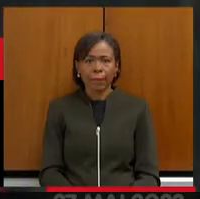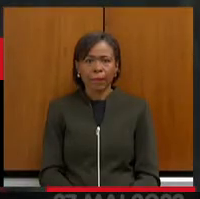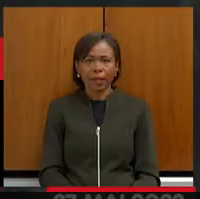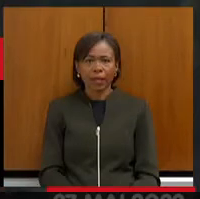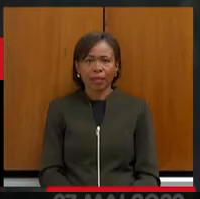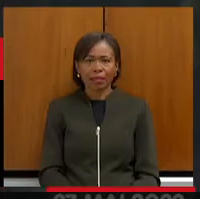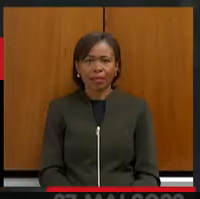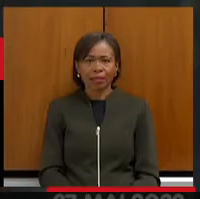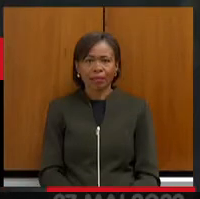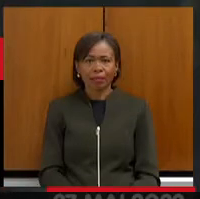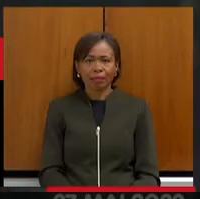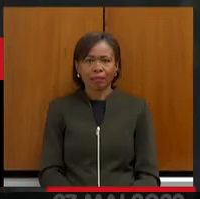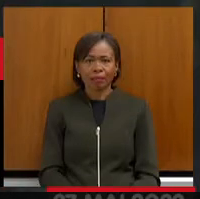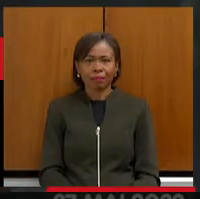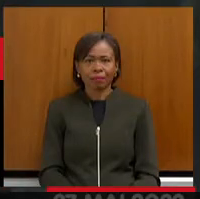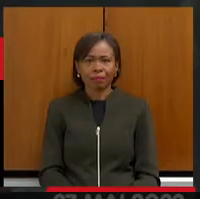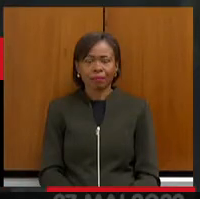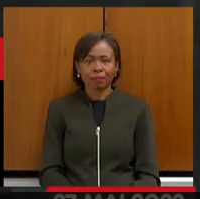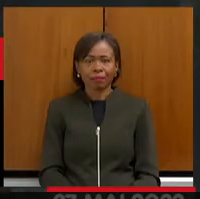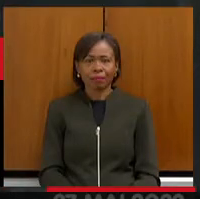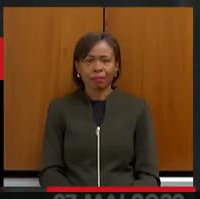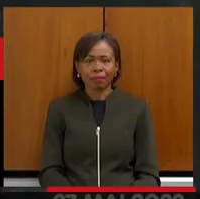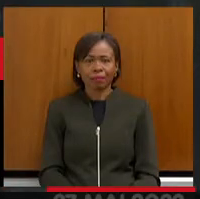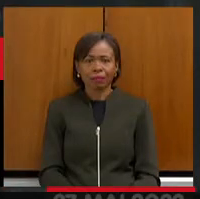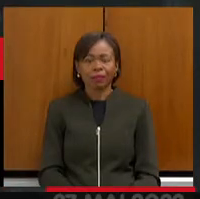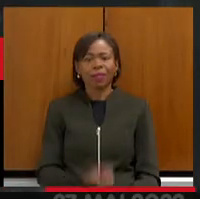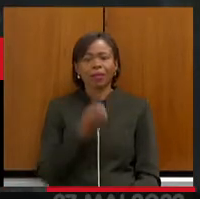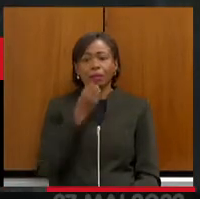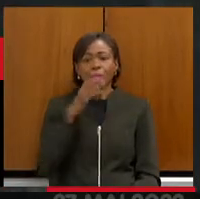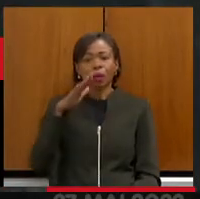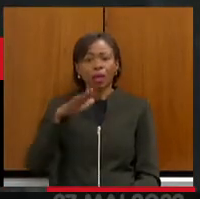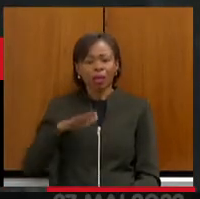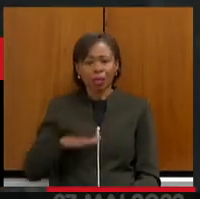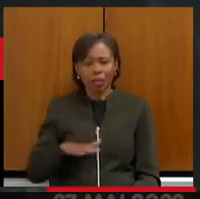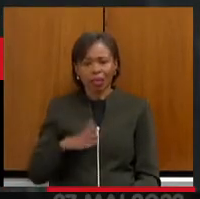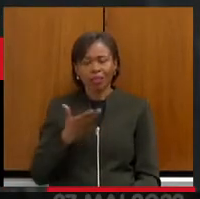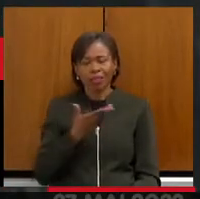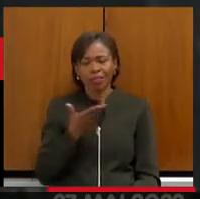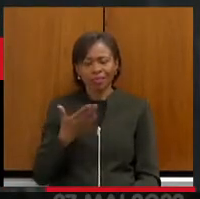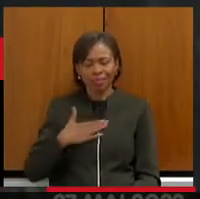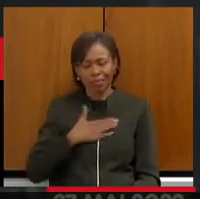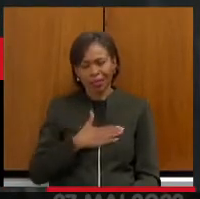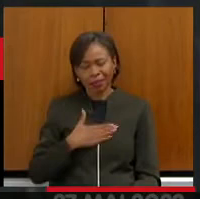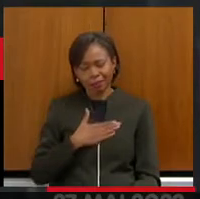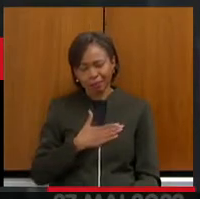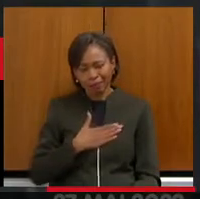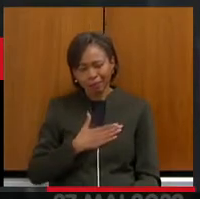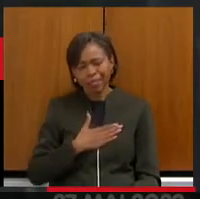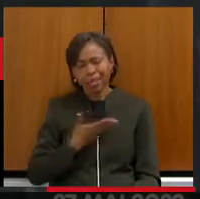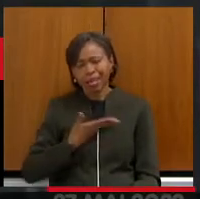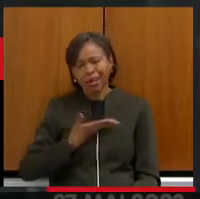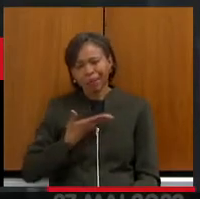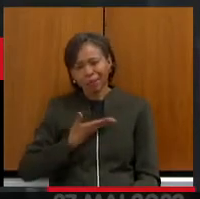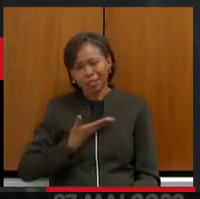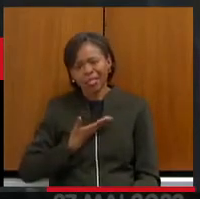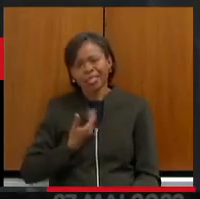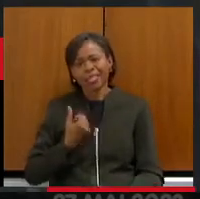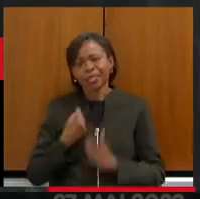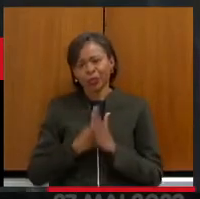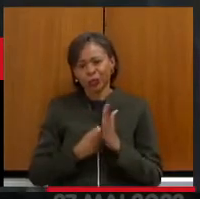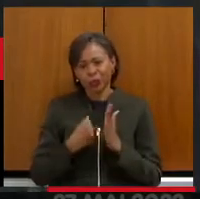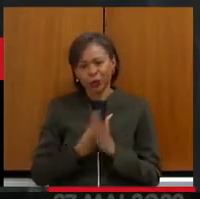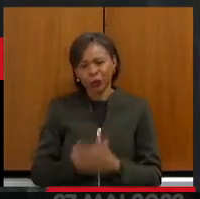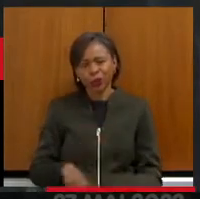podemos a cama É boa tarde queridas amigas de luta do plenário